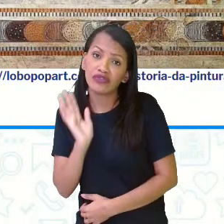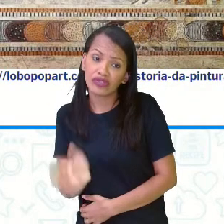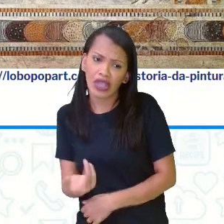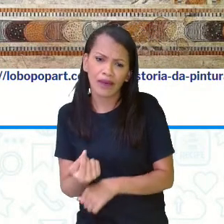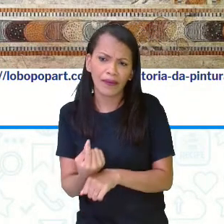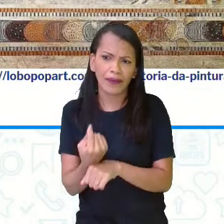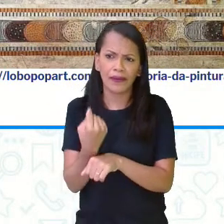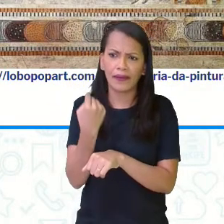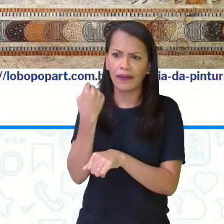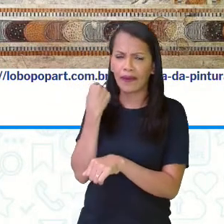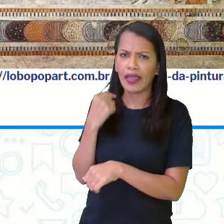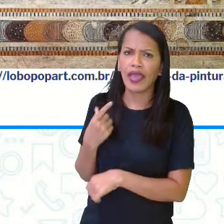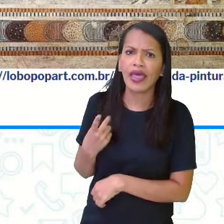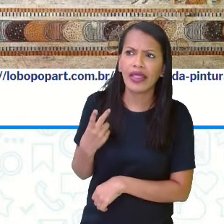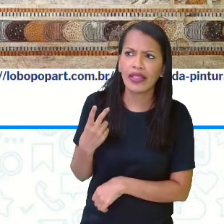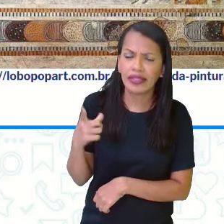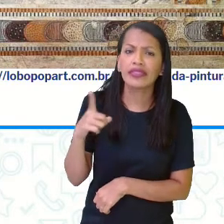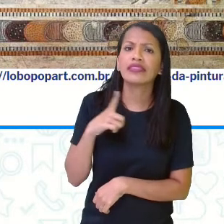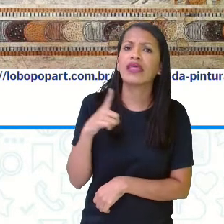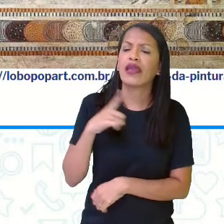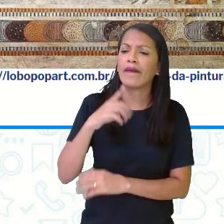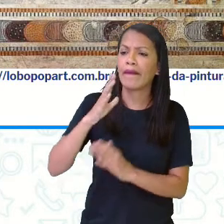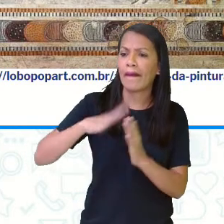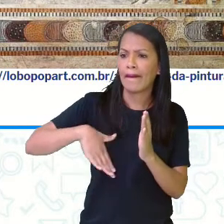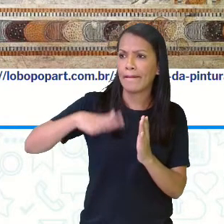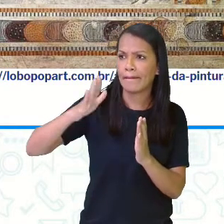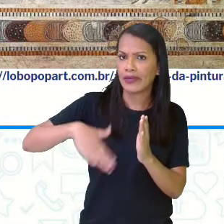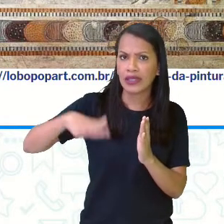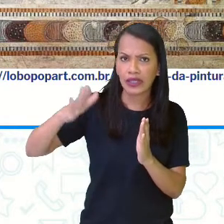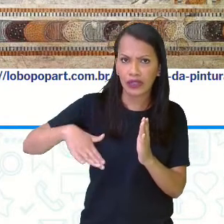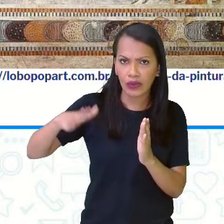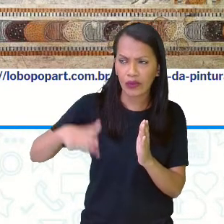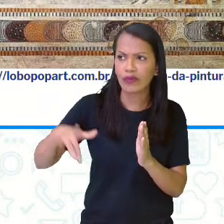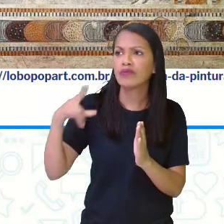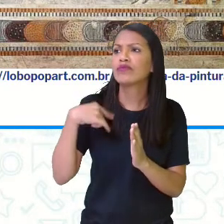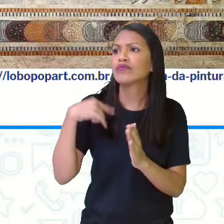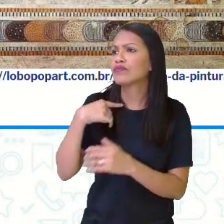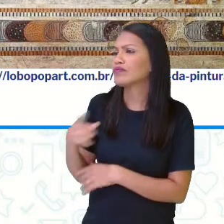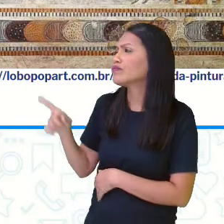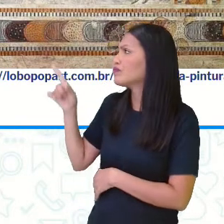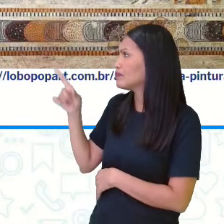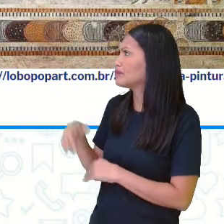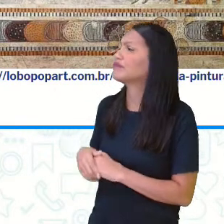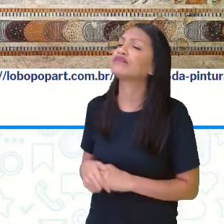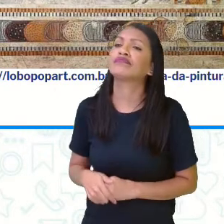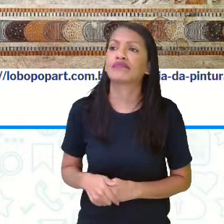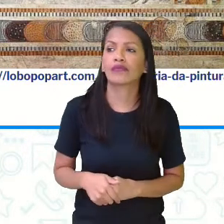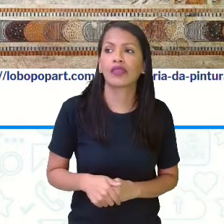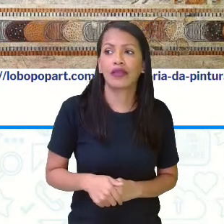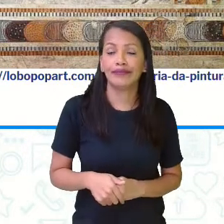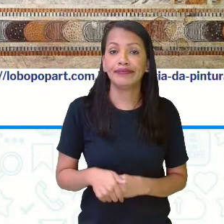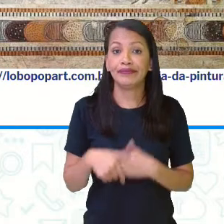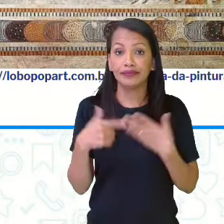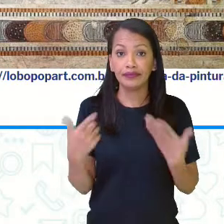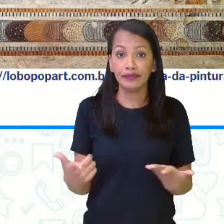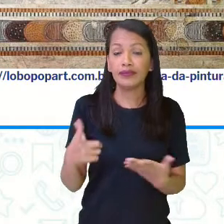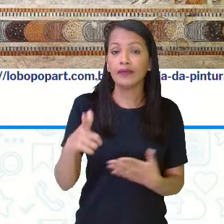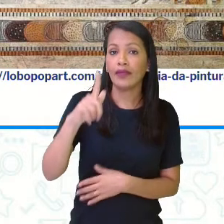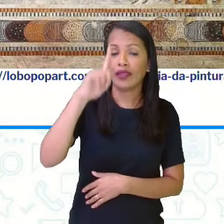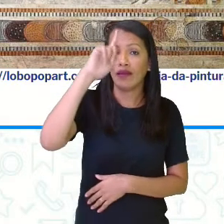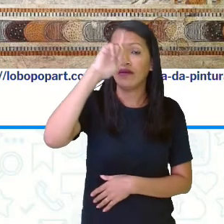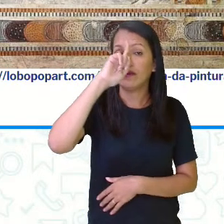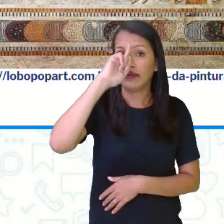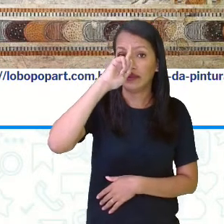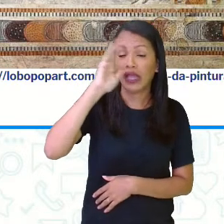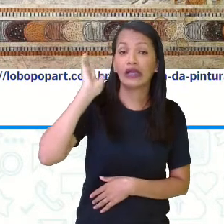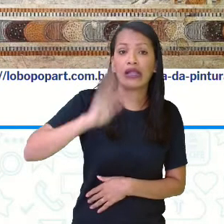tempo. Então tem aí uma pintura, a fresco aí parte do Palácio de Conossos em Creta, Grécia. Foi pintado